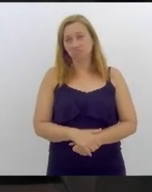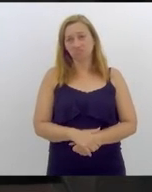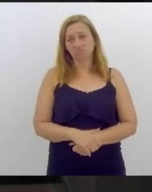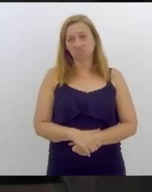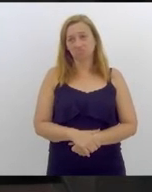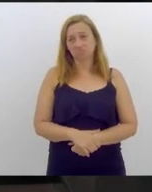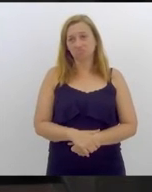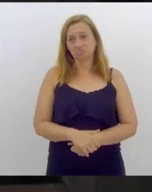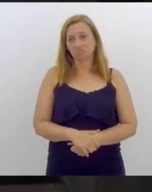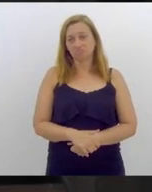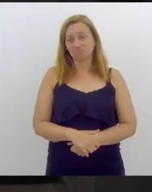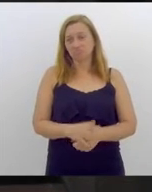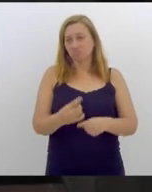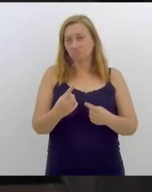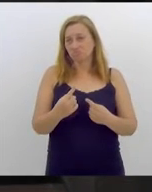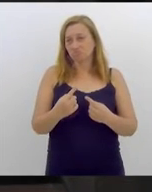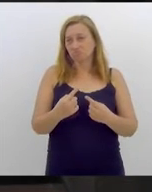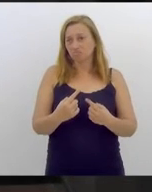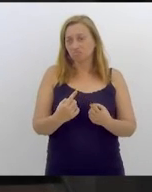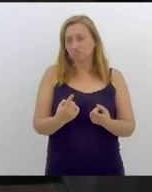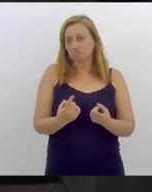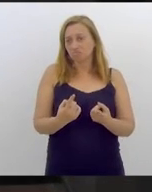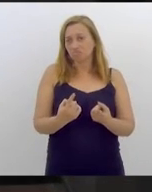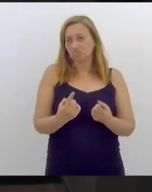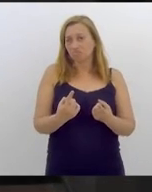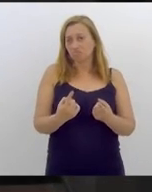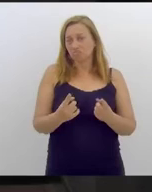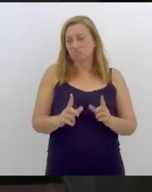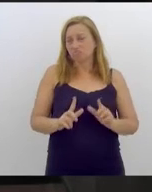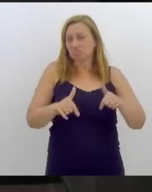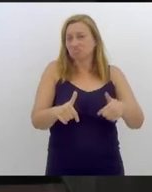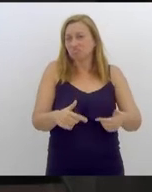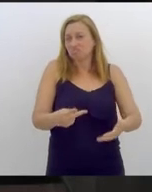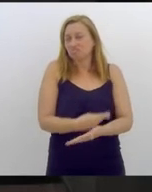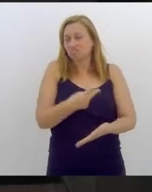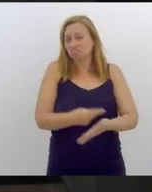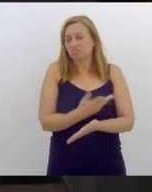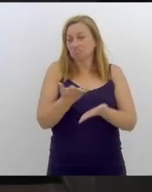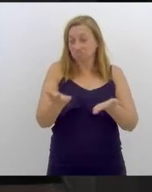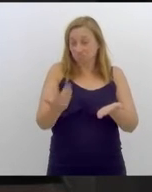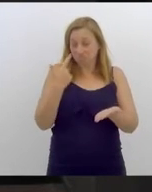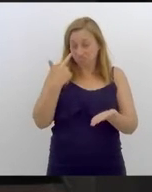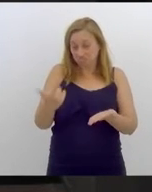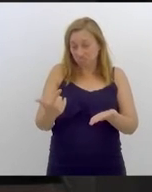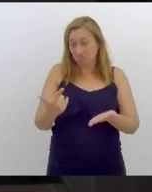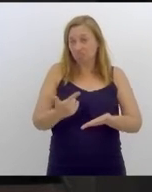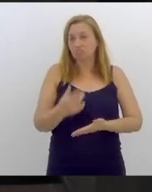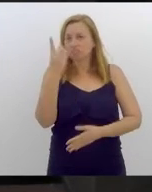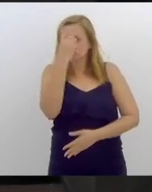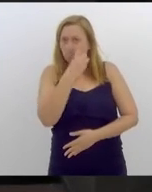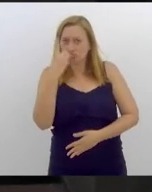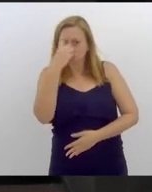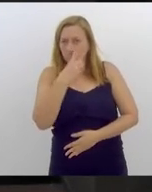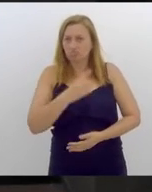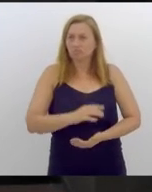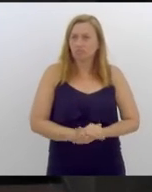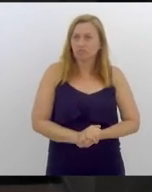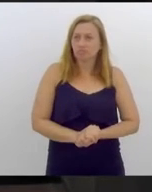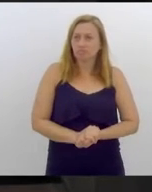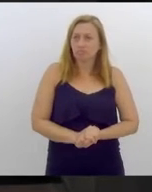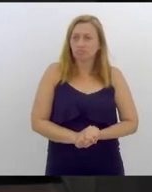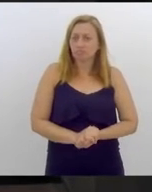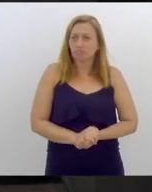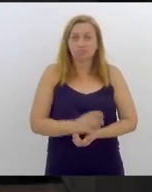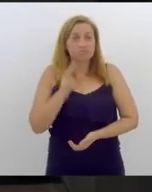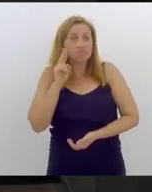um enfrentamento bélico Deputado João Marcos coelho e no domingo o que